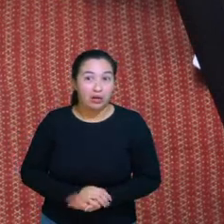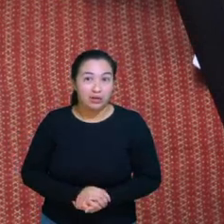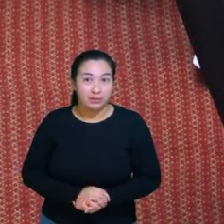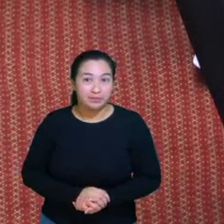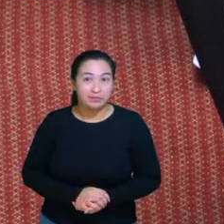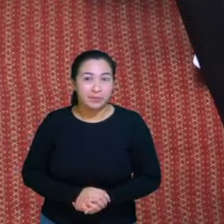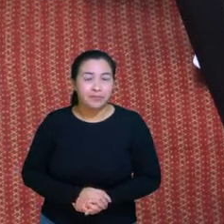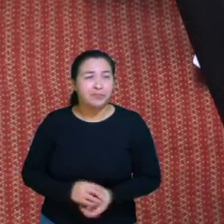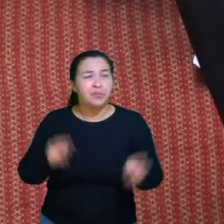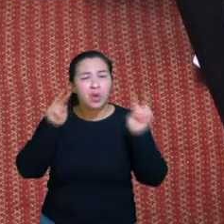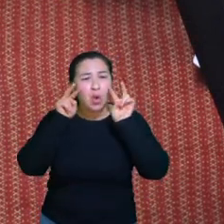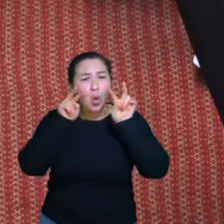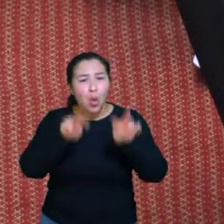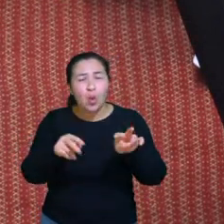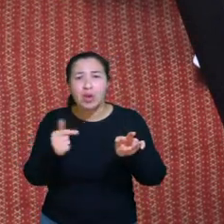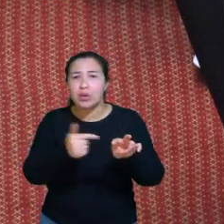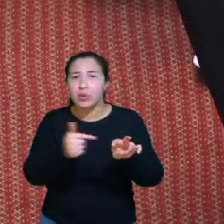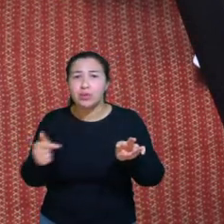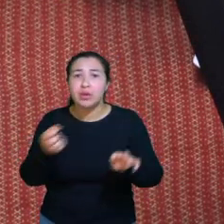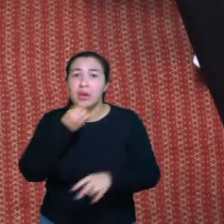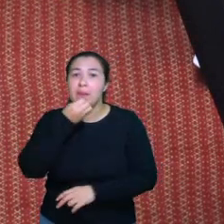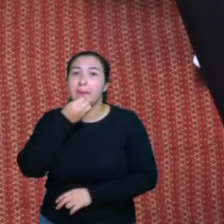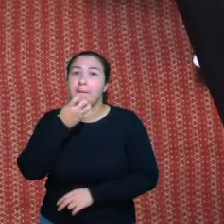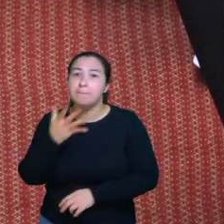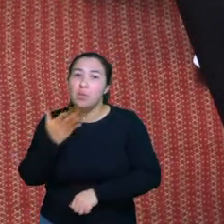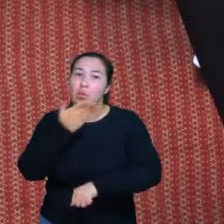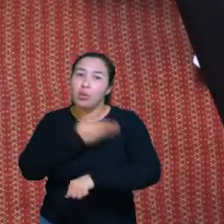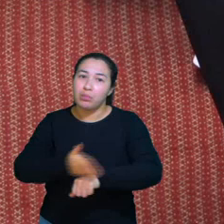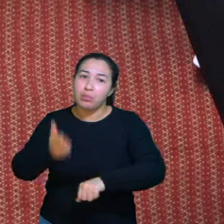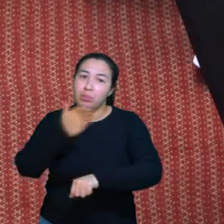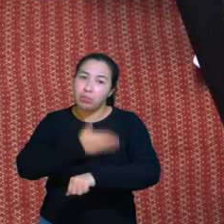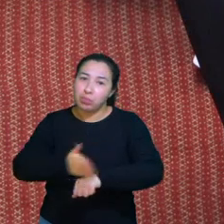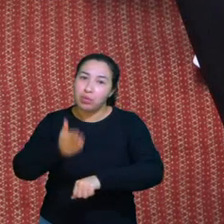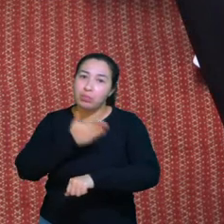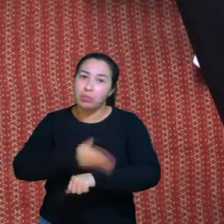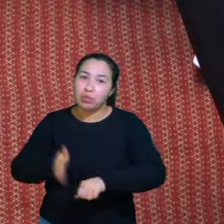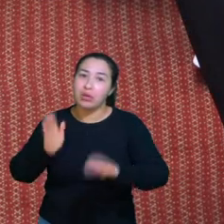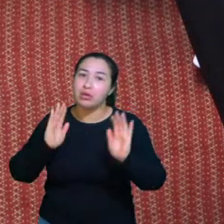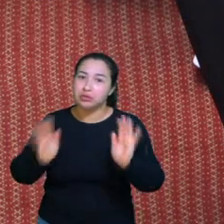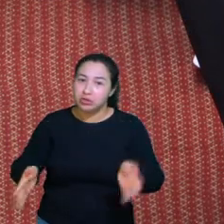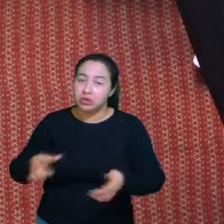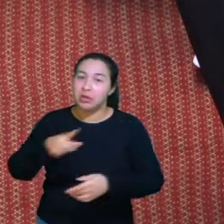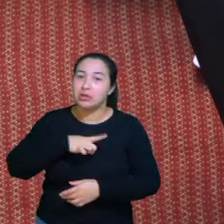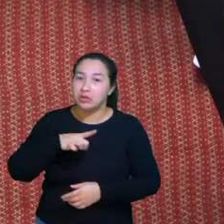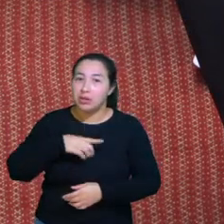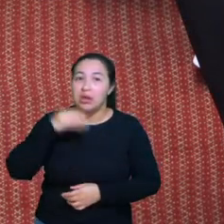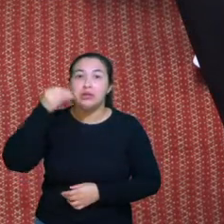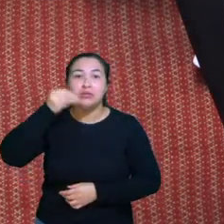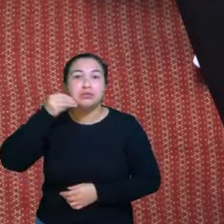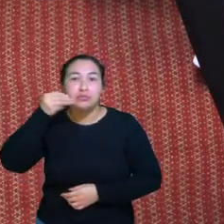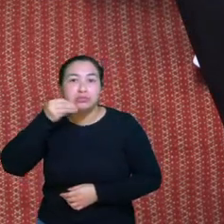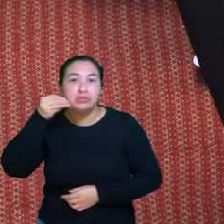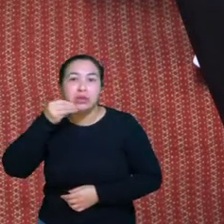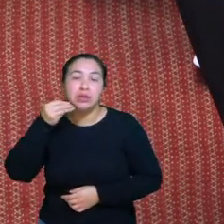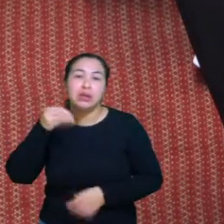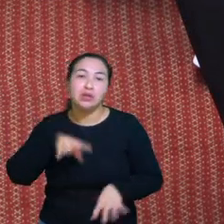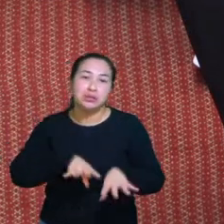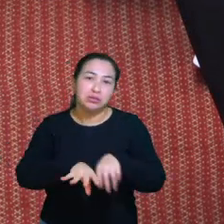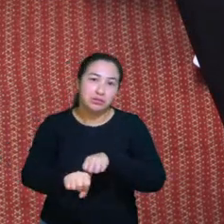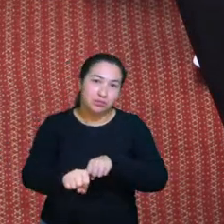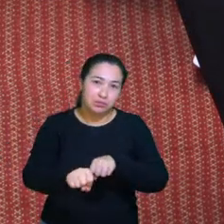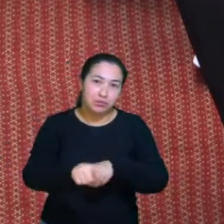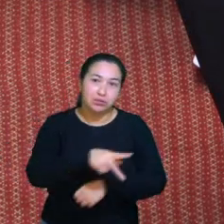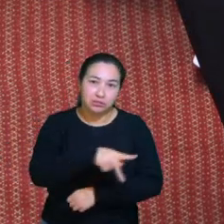olhar as boas práticas e as excelentes experiências que nós temos de formação de professores